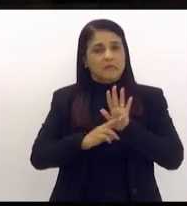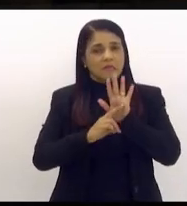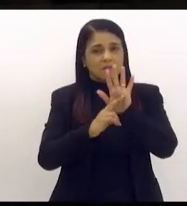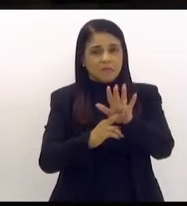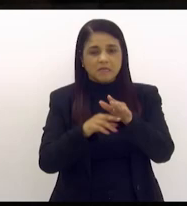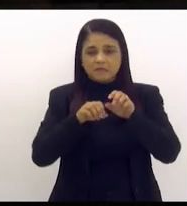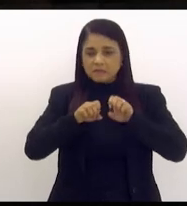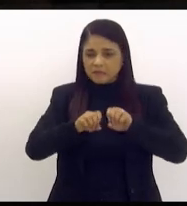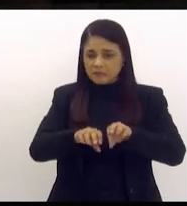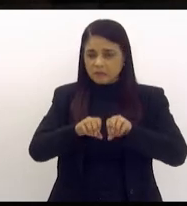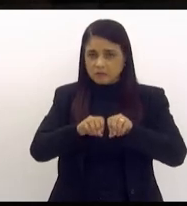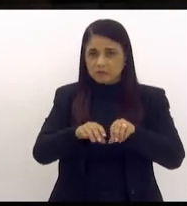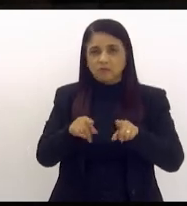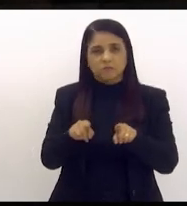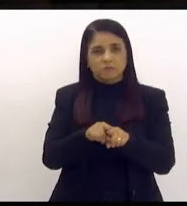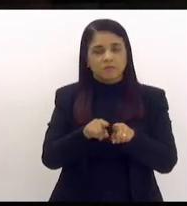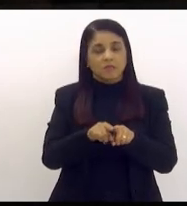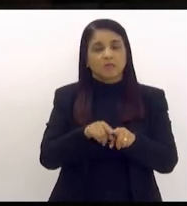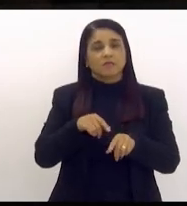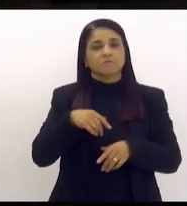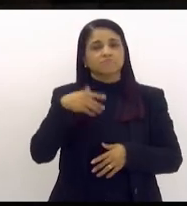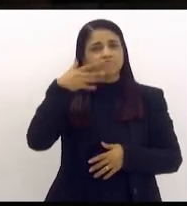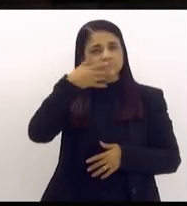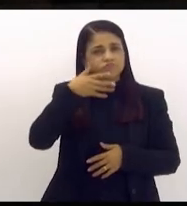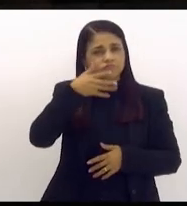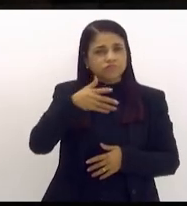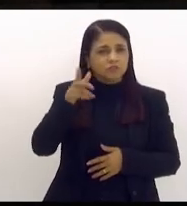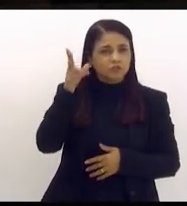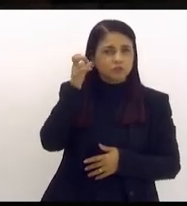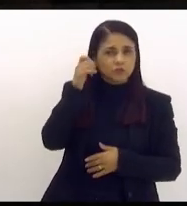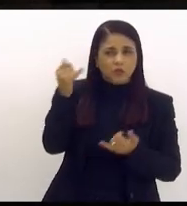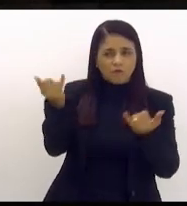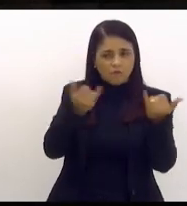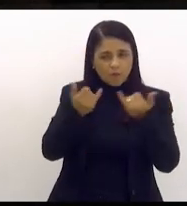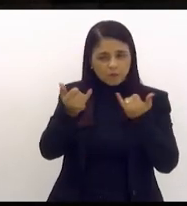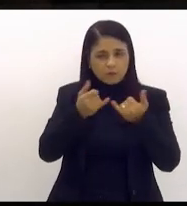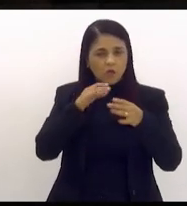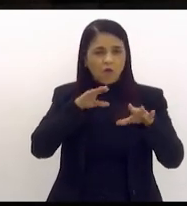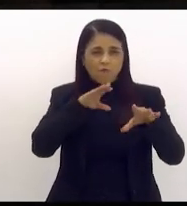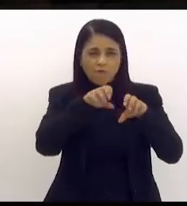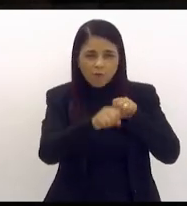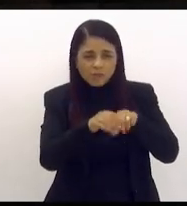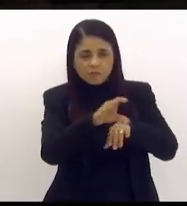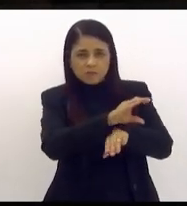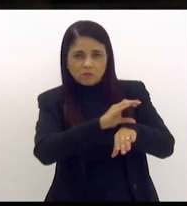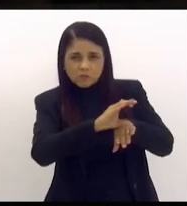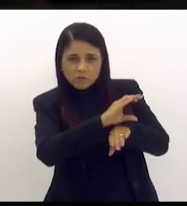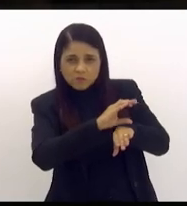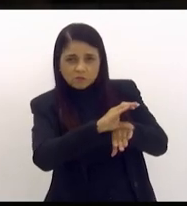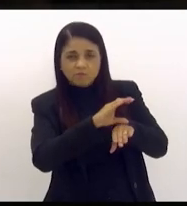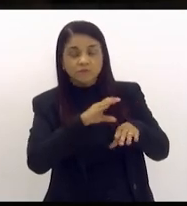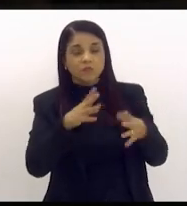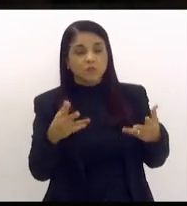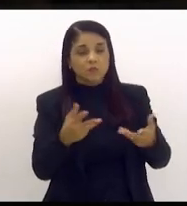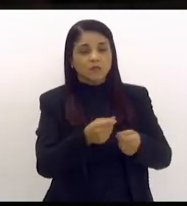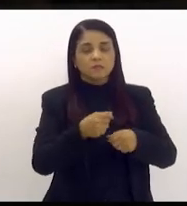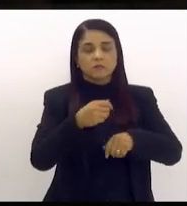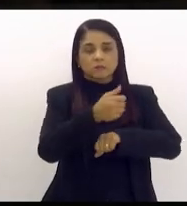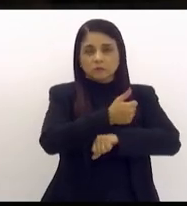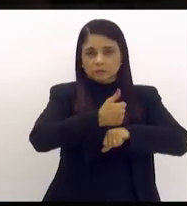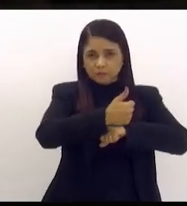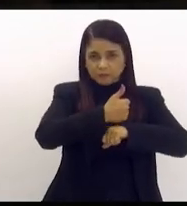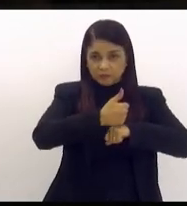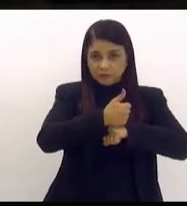a educação a gente fala e escuta muito tem formação qualificação de mão de obra e é essa a nossa